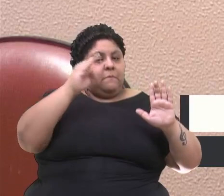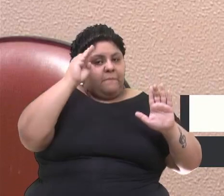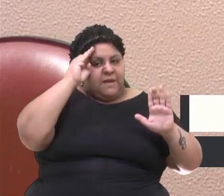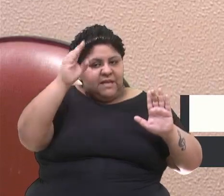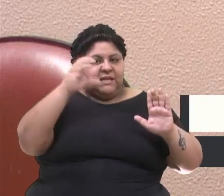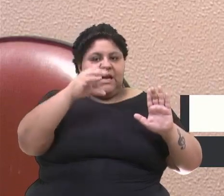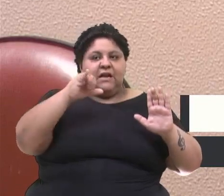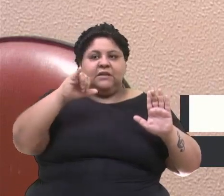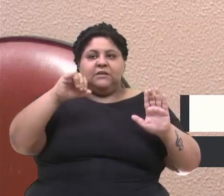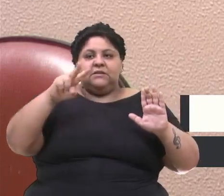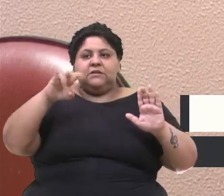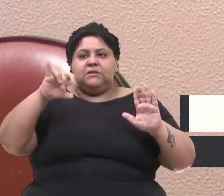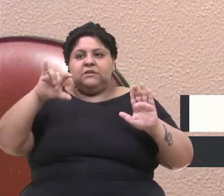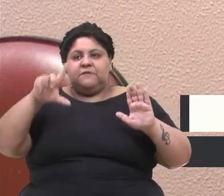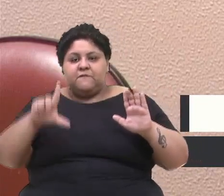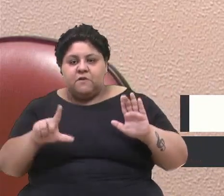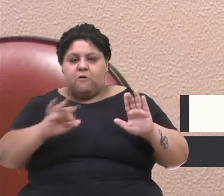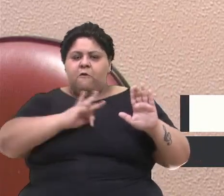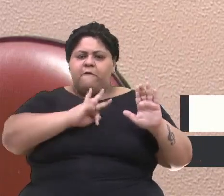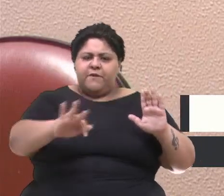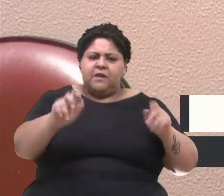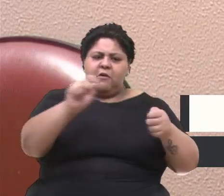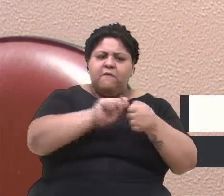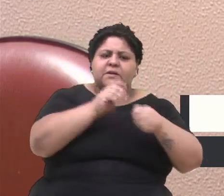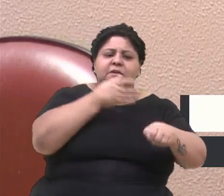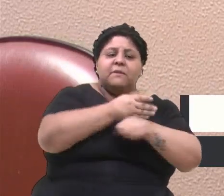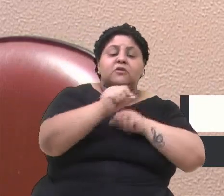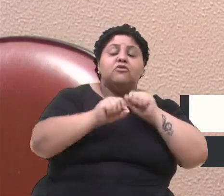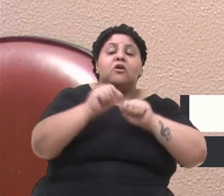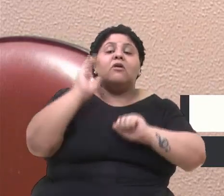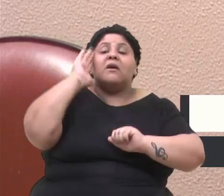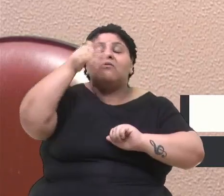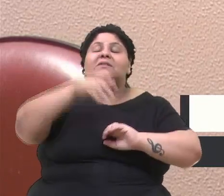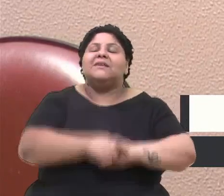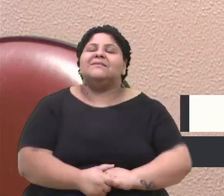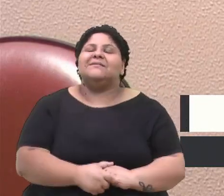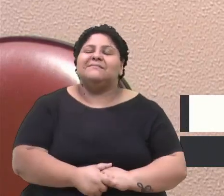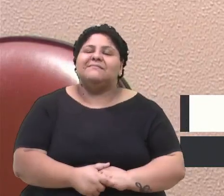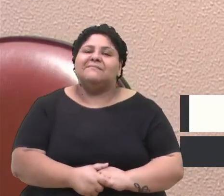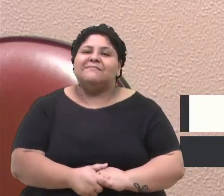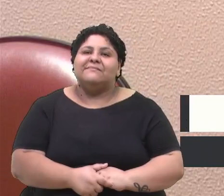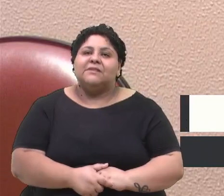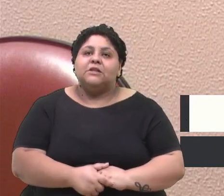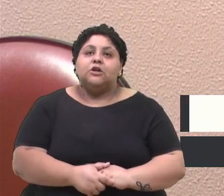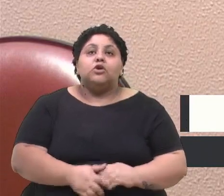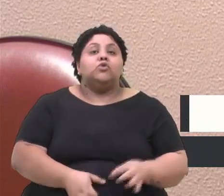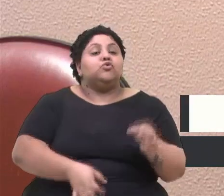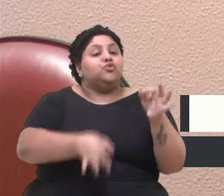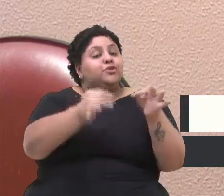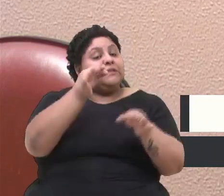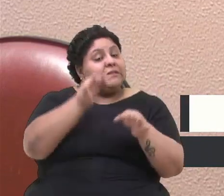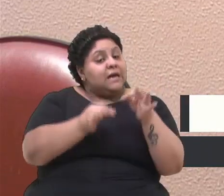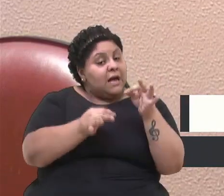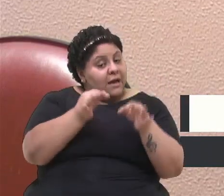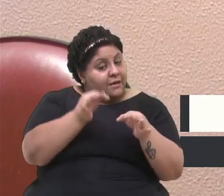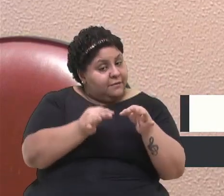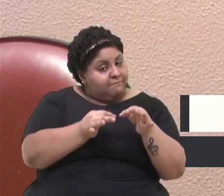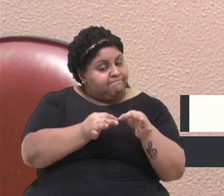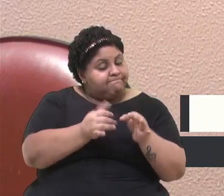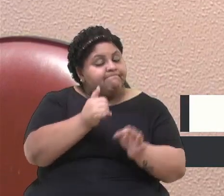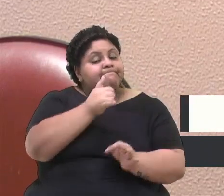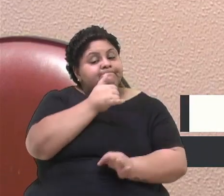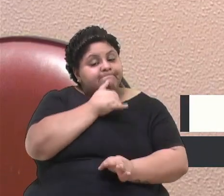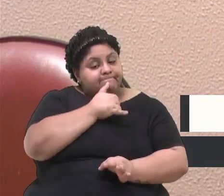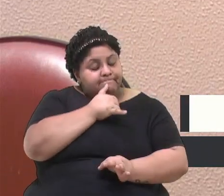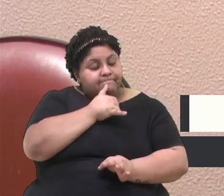faz, também a sua parte. E o que acontece? O Judiciário, né, mais uma vez,